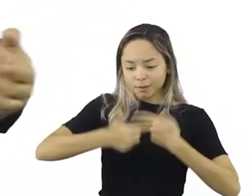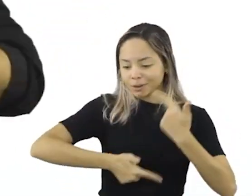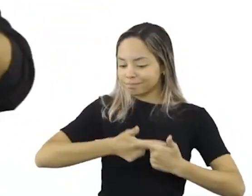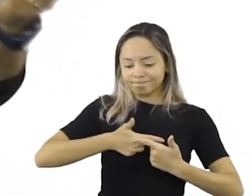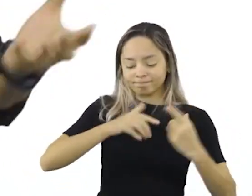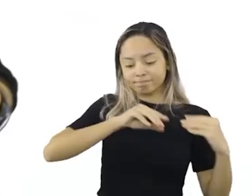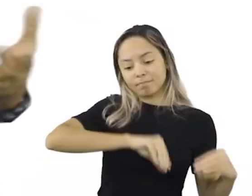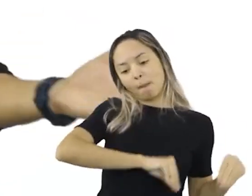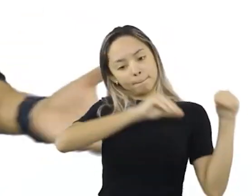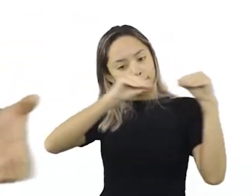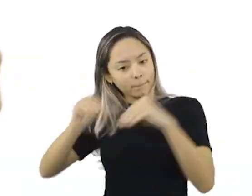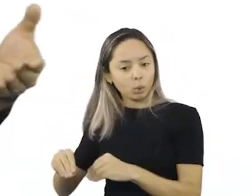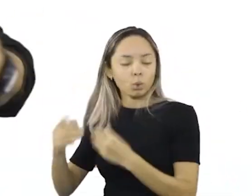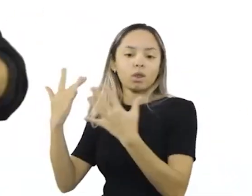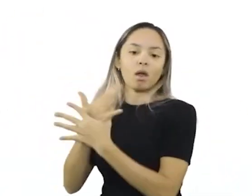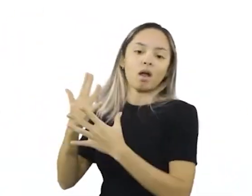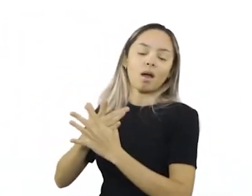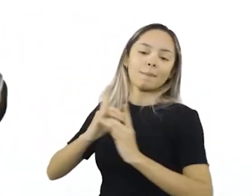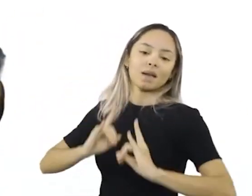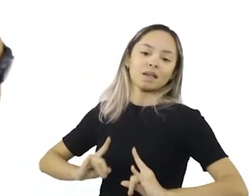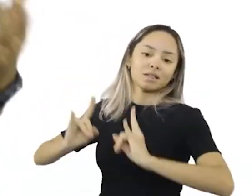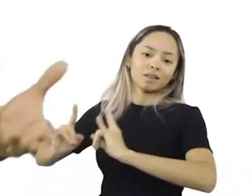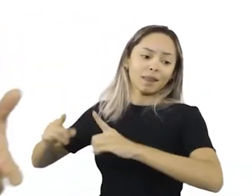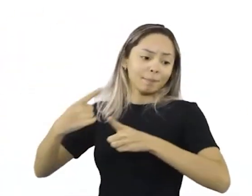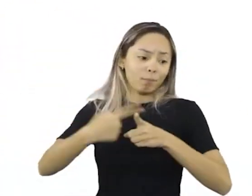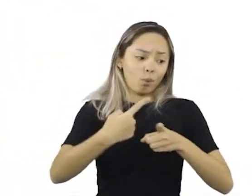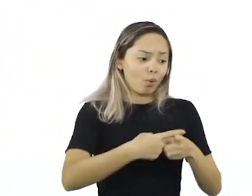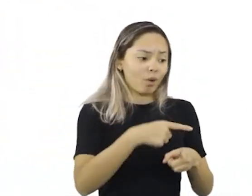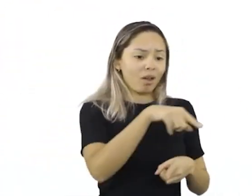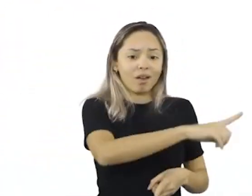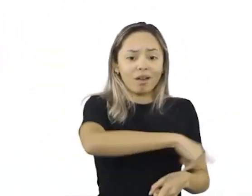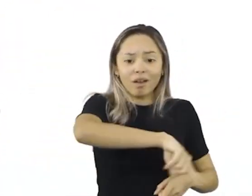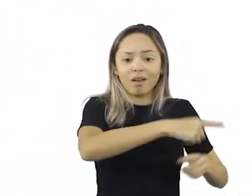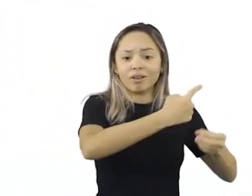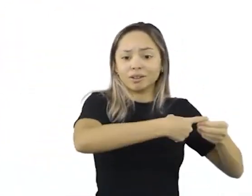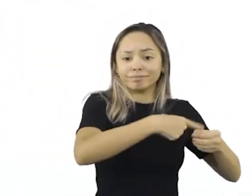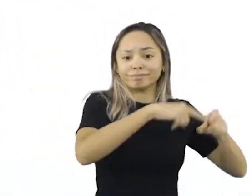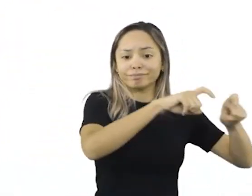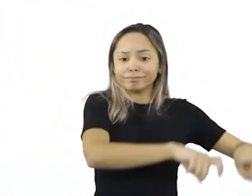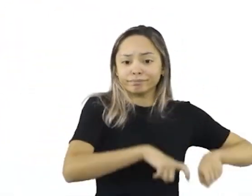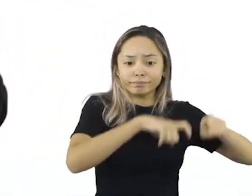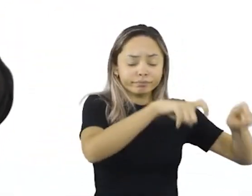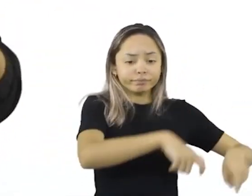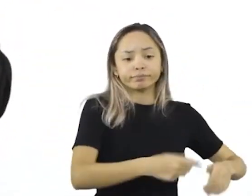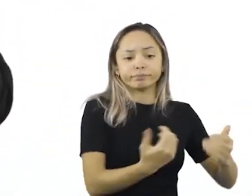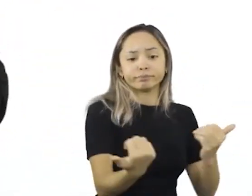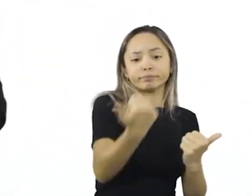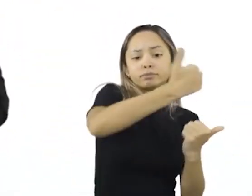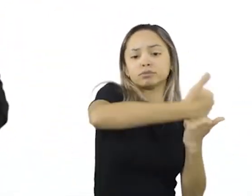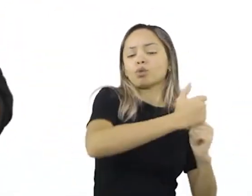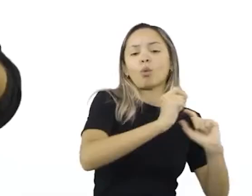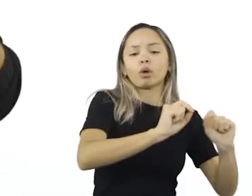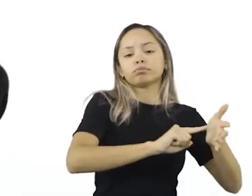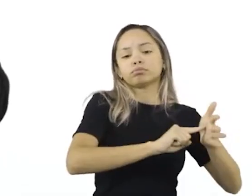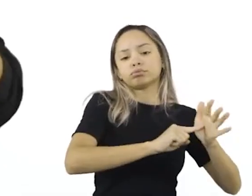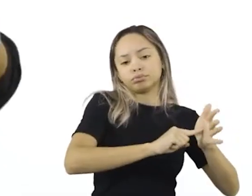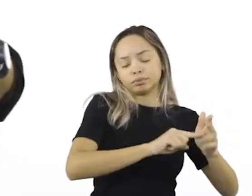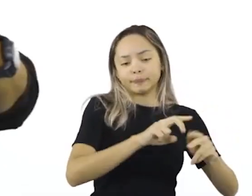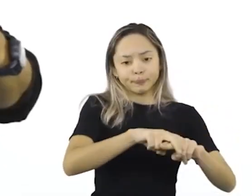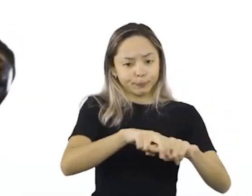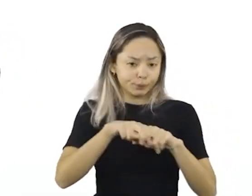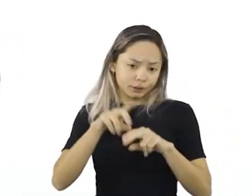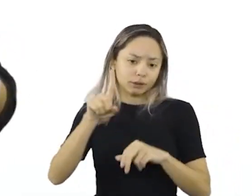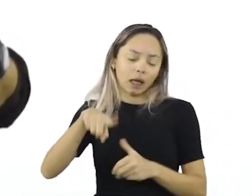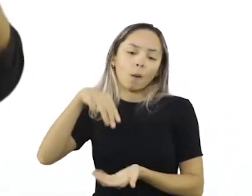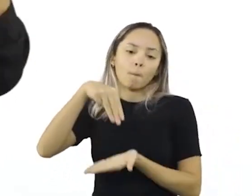alternativa. Ele não tem mais para onde trabalhar, já que as fazendas estão substituindo a mão de obra por máquinas. Então isso é um fator